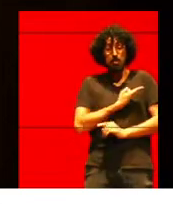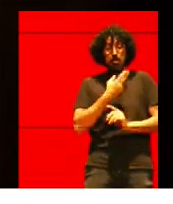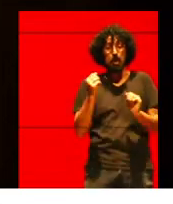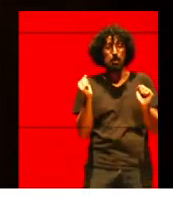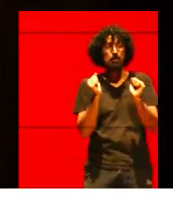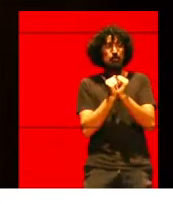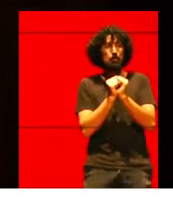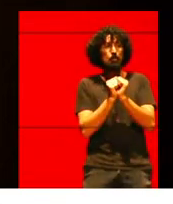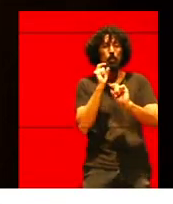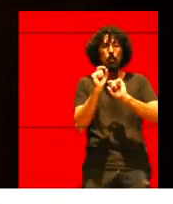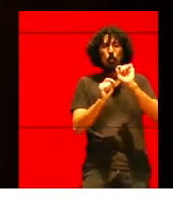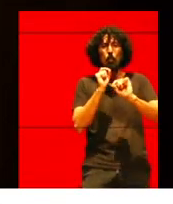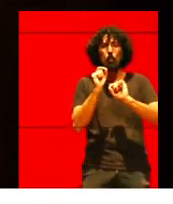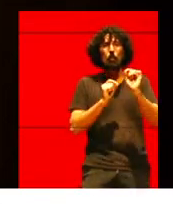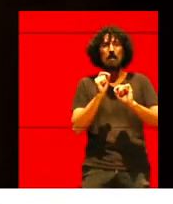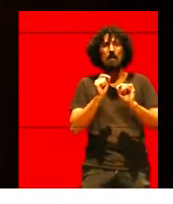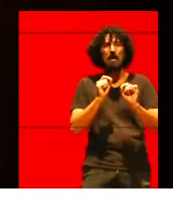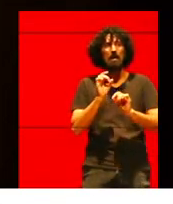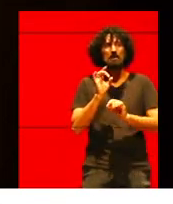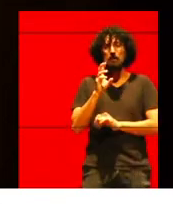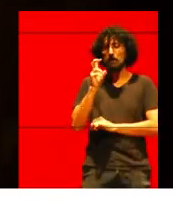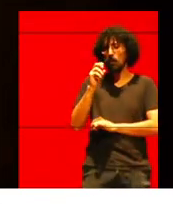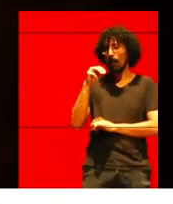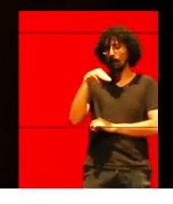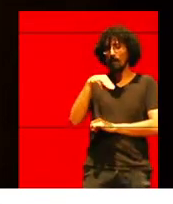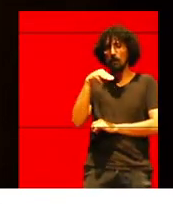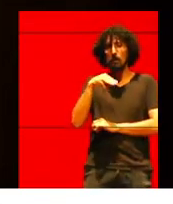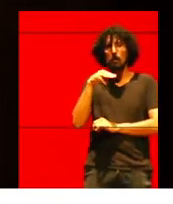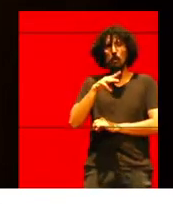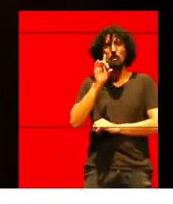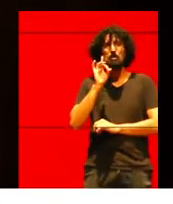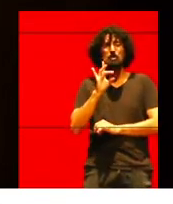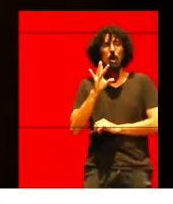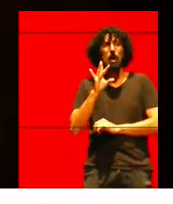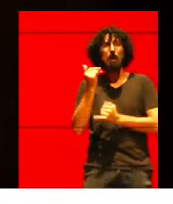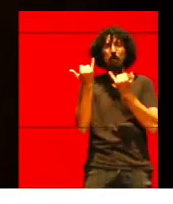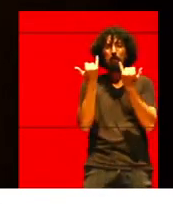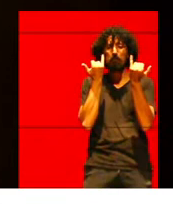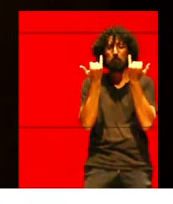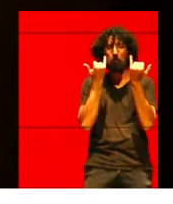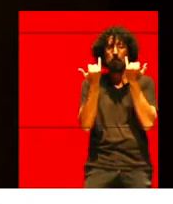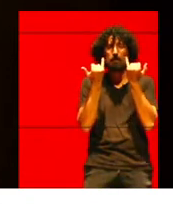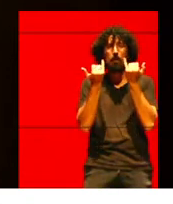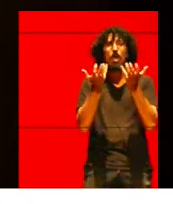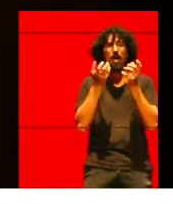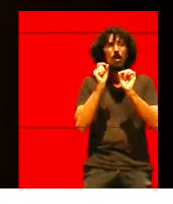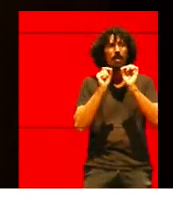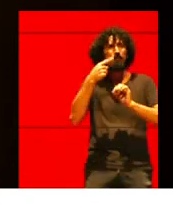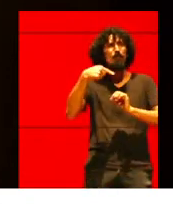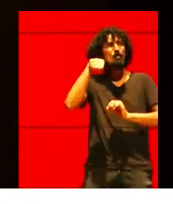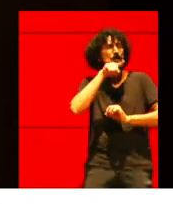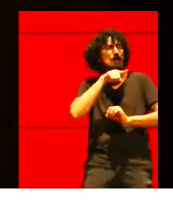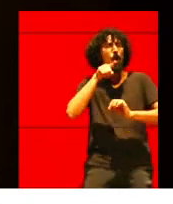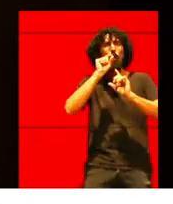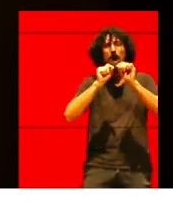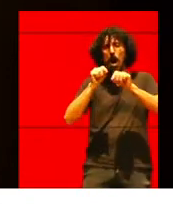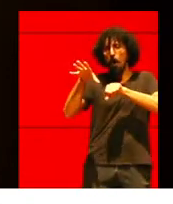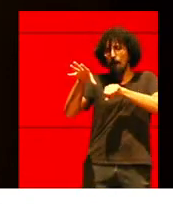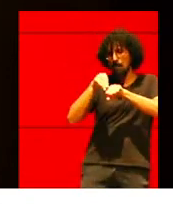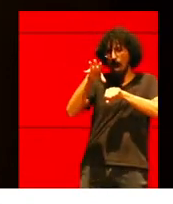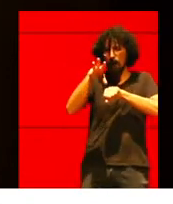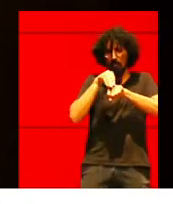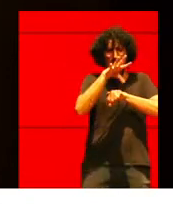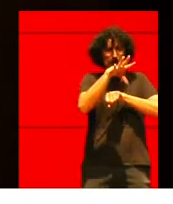seja 50 minutos só de informação. Eu quero que seja de conhecimento